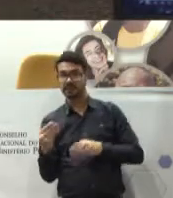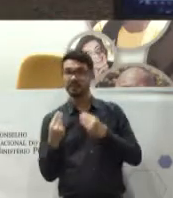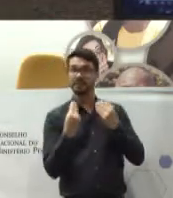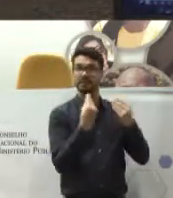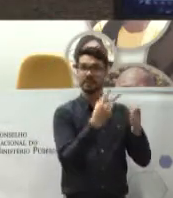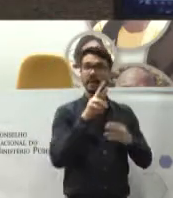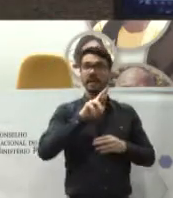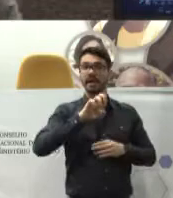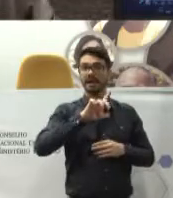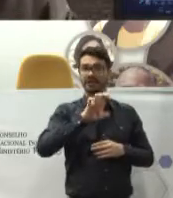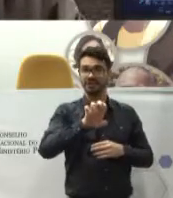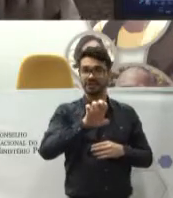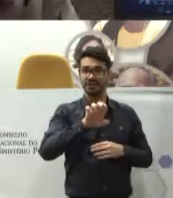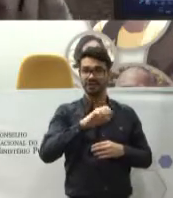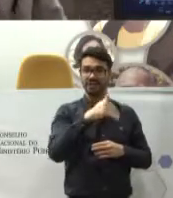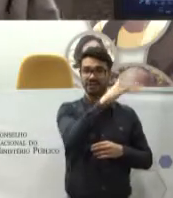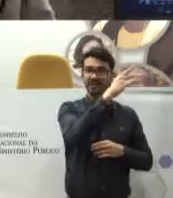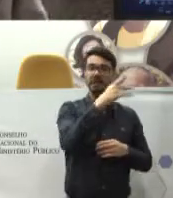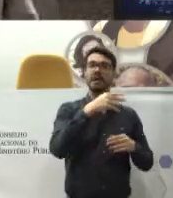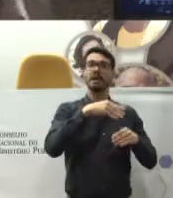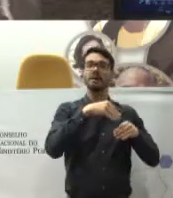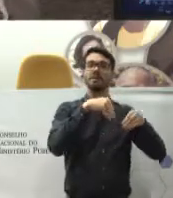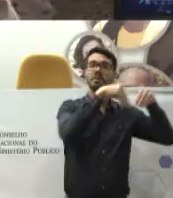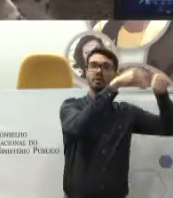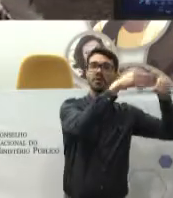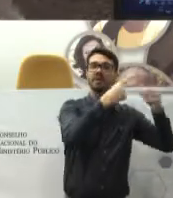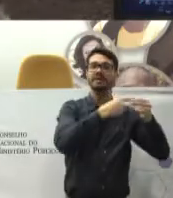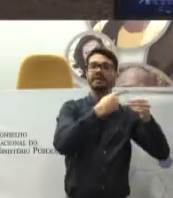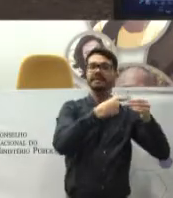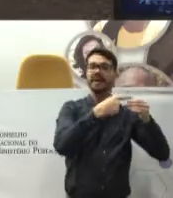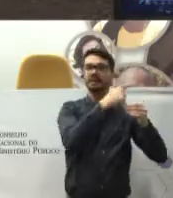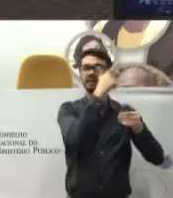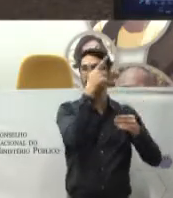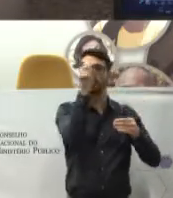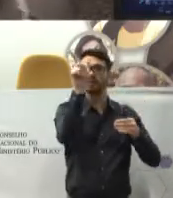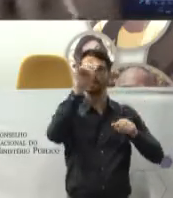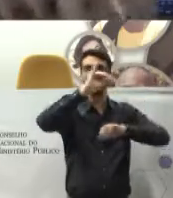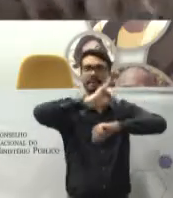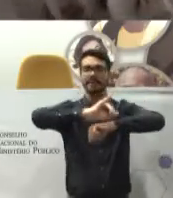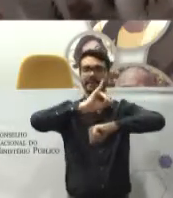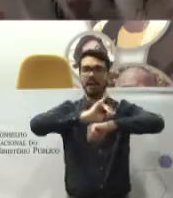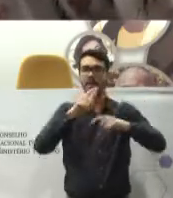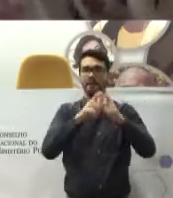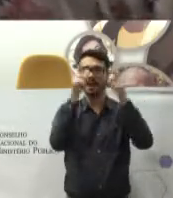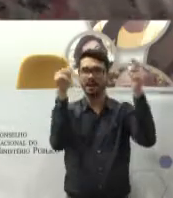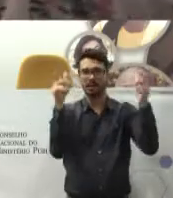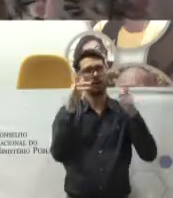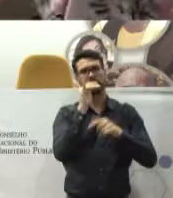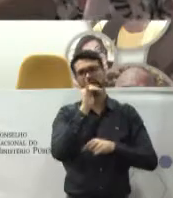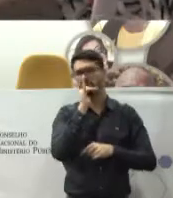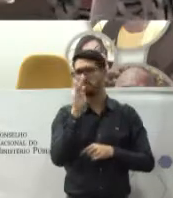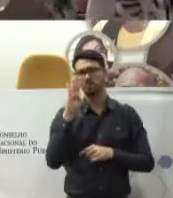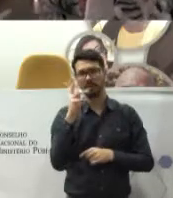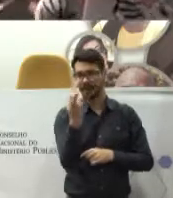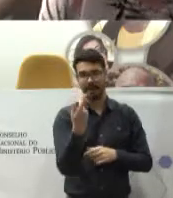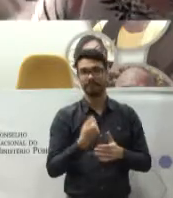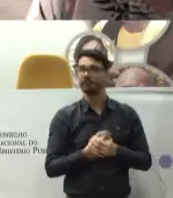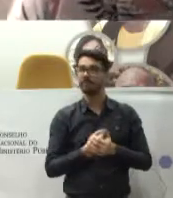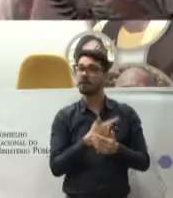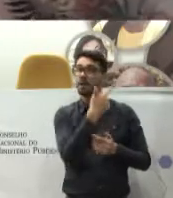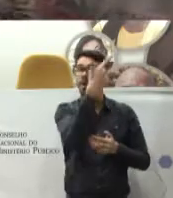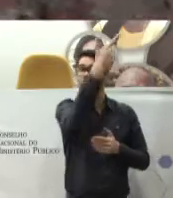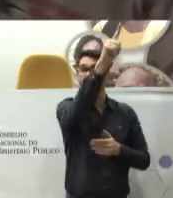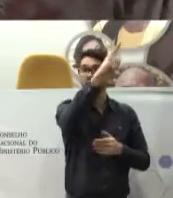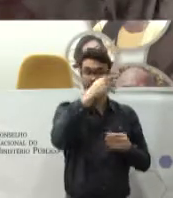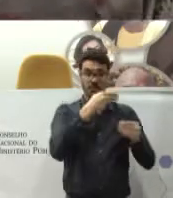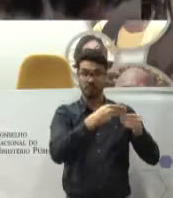na rede. Foi para a cidade maior. Foi para Belo Horizonte. Foi tratamento fora do domicílio. Foi para outro estado.